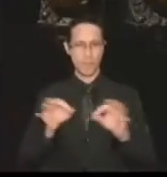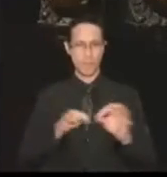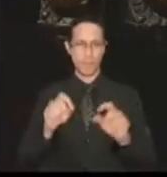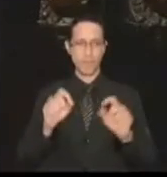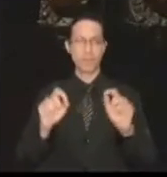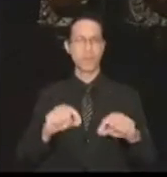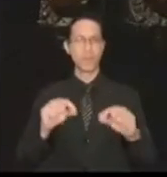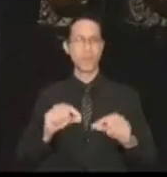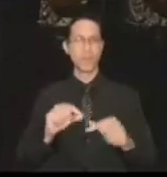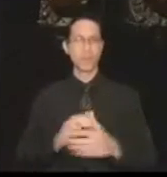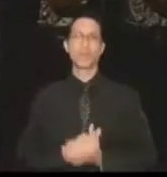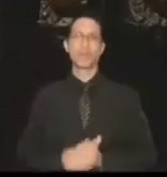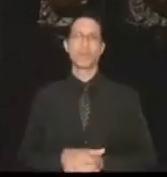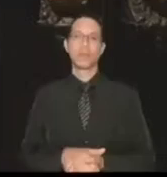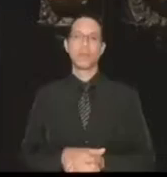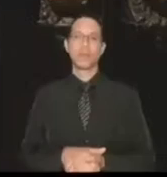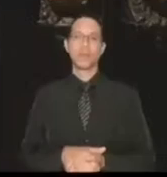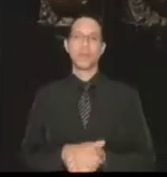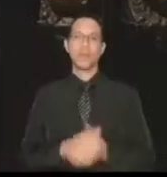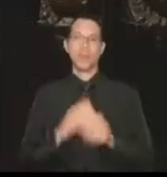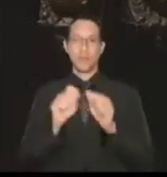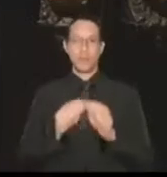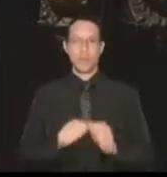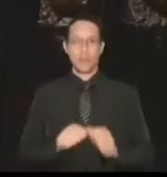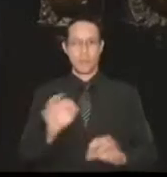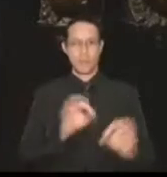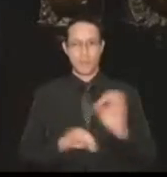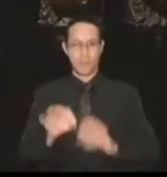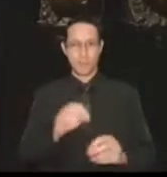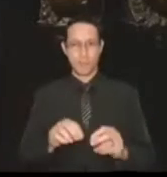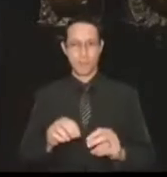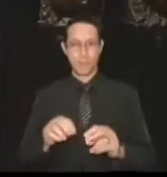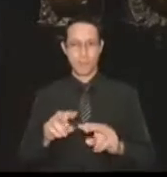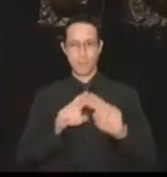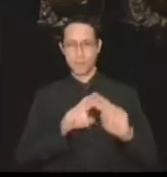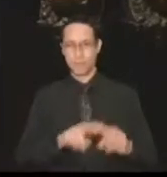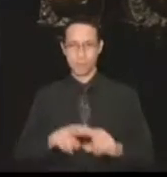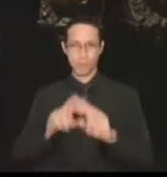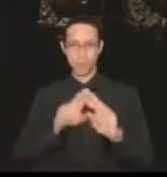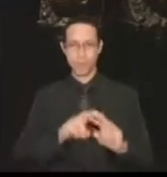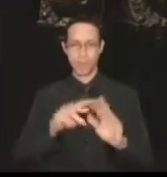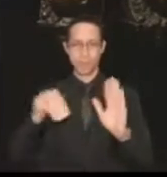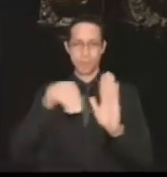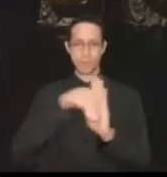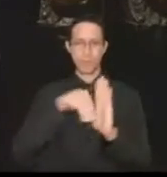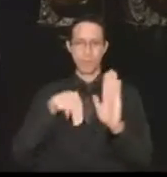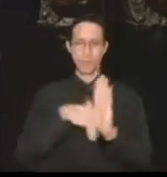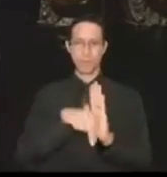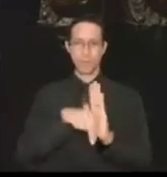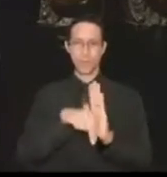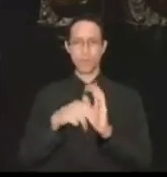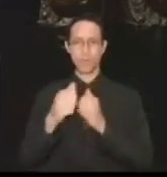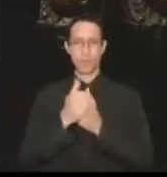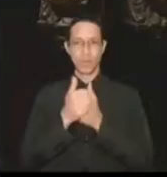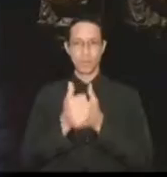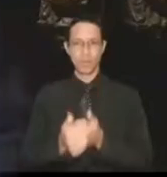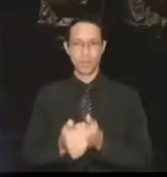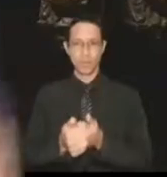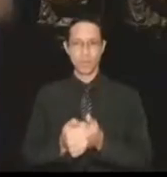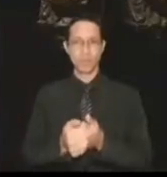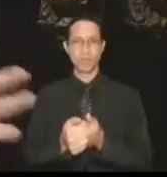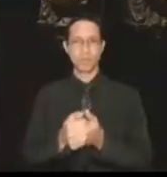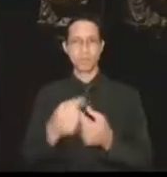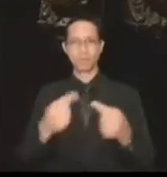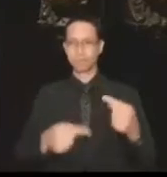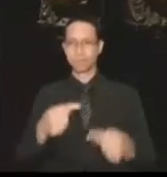um consultor, para fazer revisão da minuta. Topamos, acompanhamos isso, fizemos o debate com o consultor,